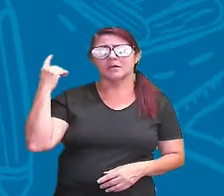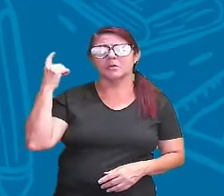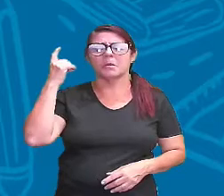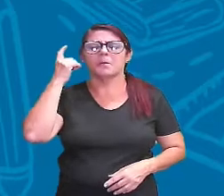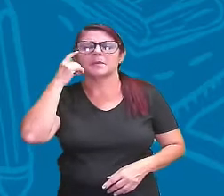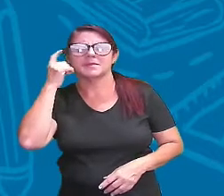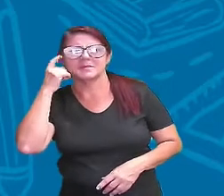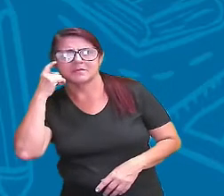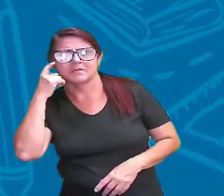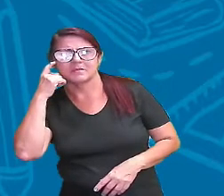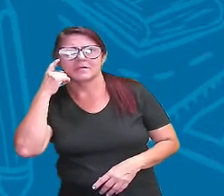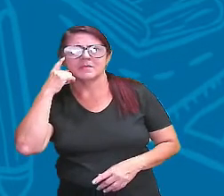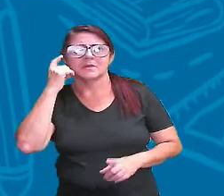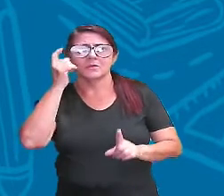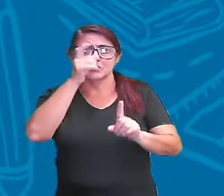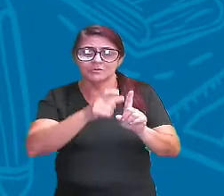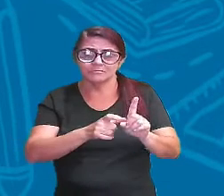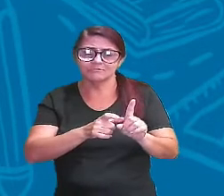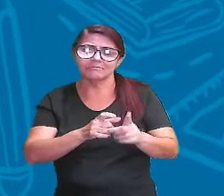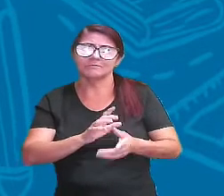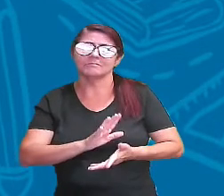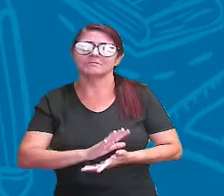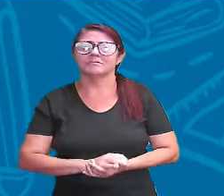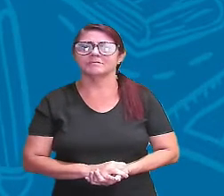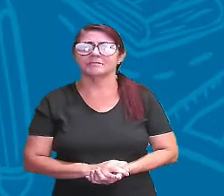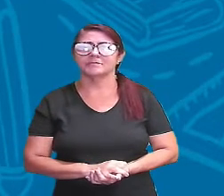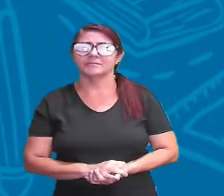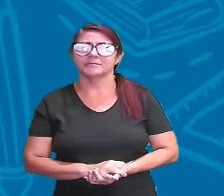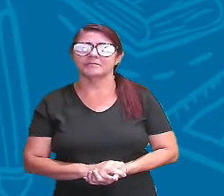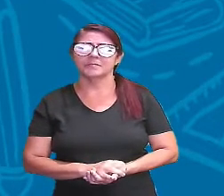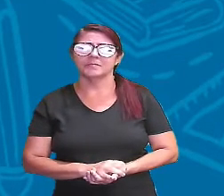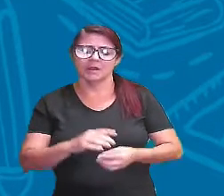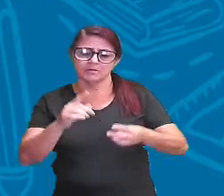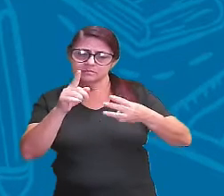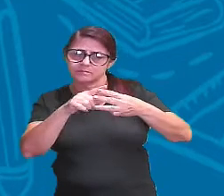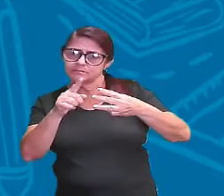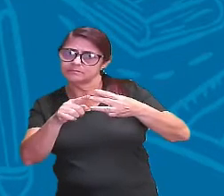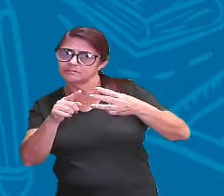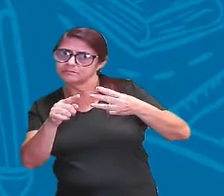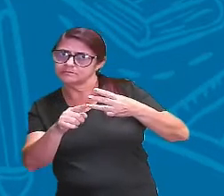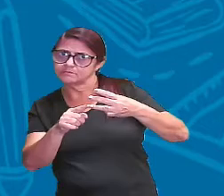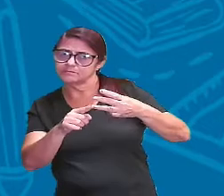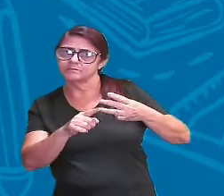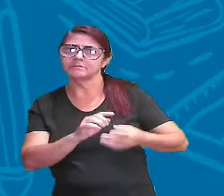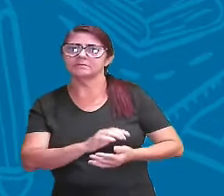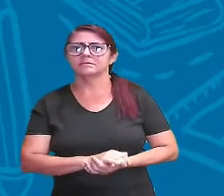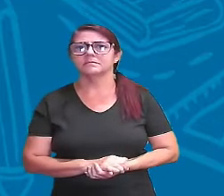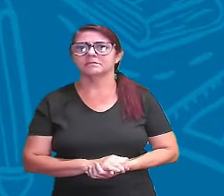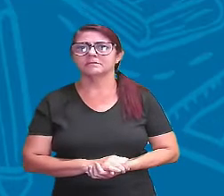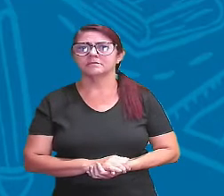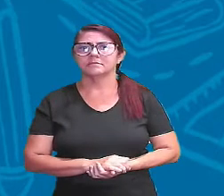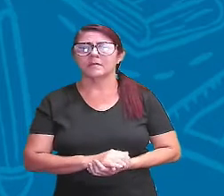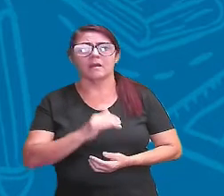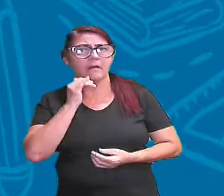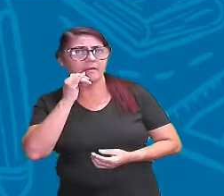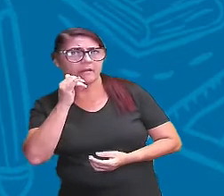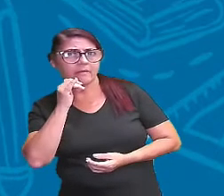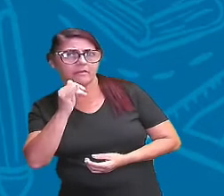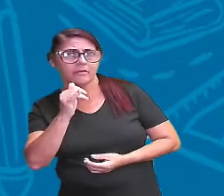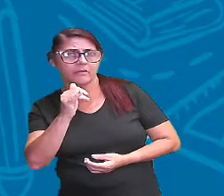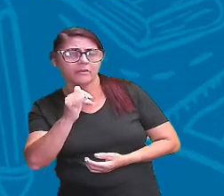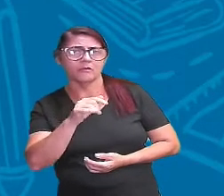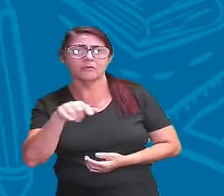pensamentos desses personagens. Então aí a gente tem 3 tipos de narrador, tá? Então, vocês podem, quando